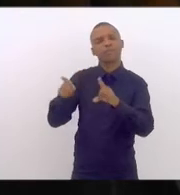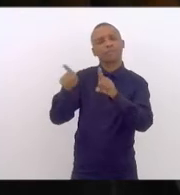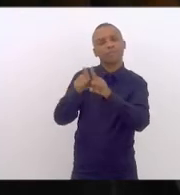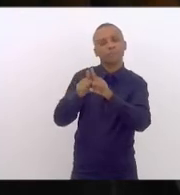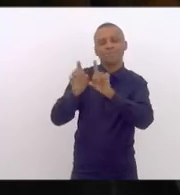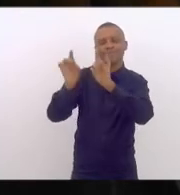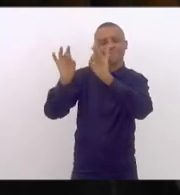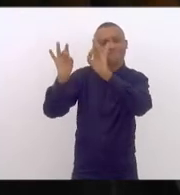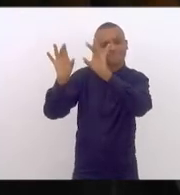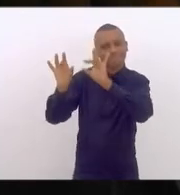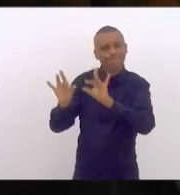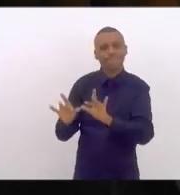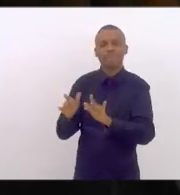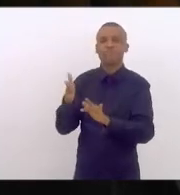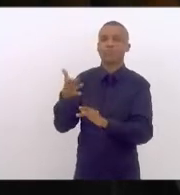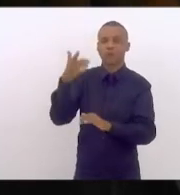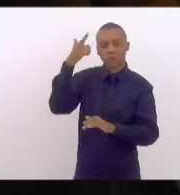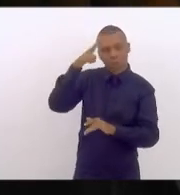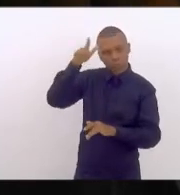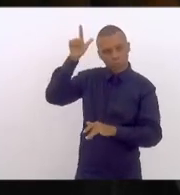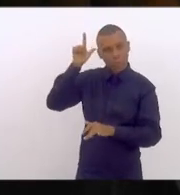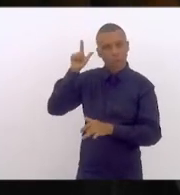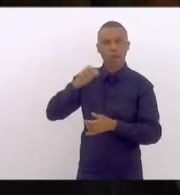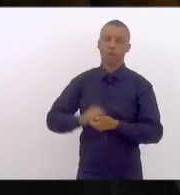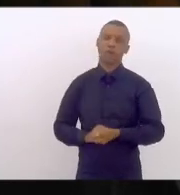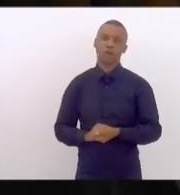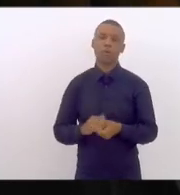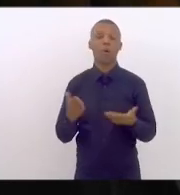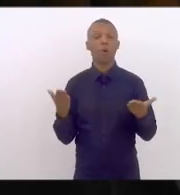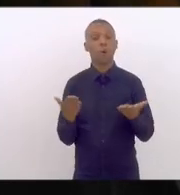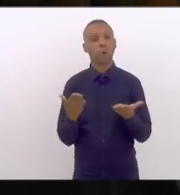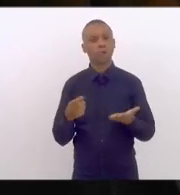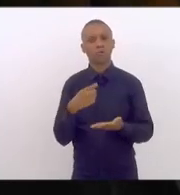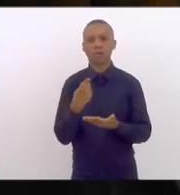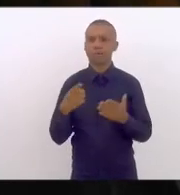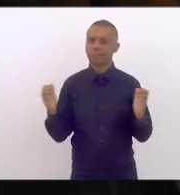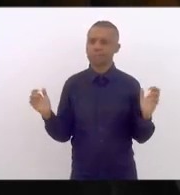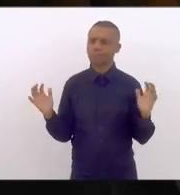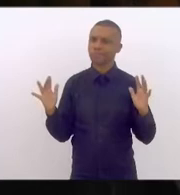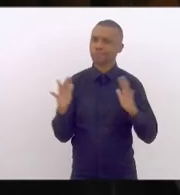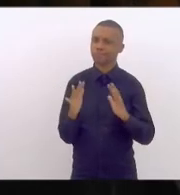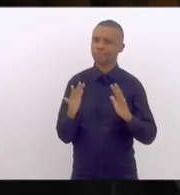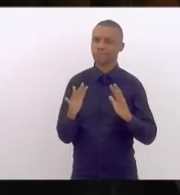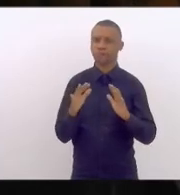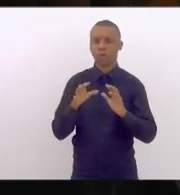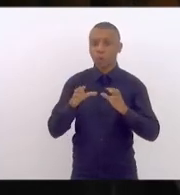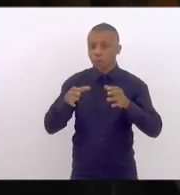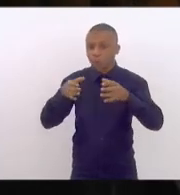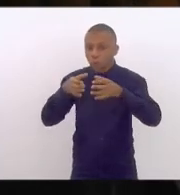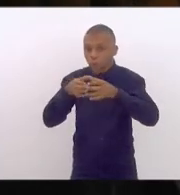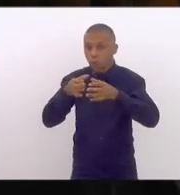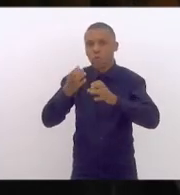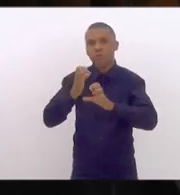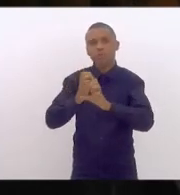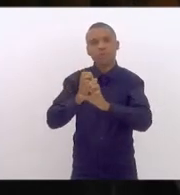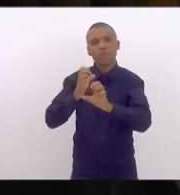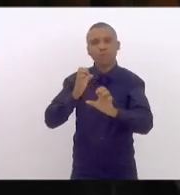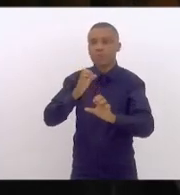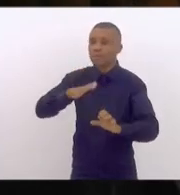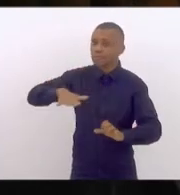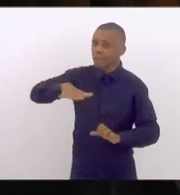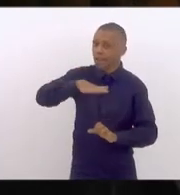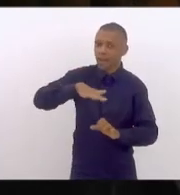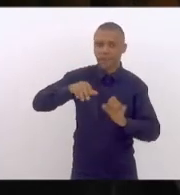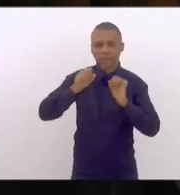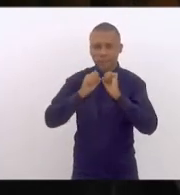Paulo aqui hoje nós estamos reunidos como um grupo de engenharia da nossa